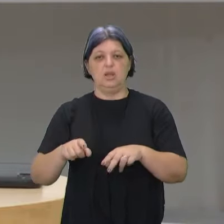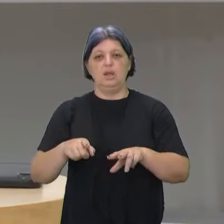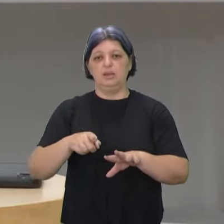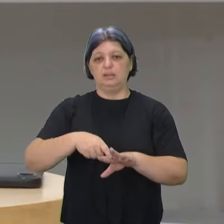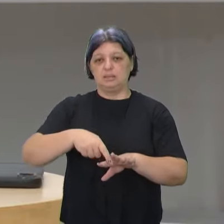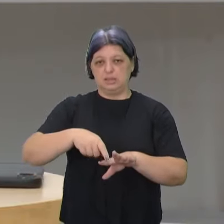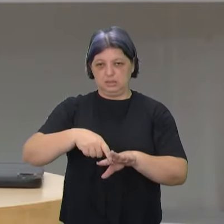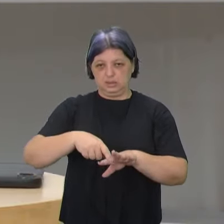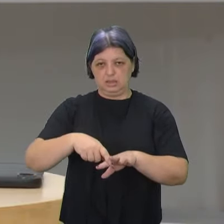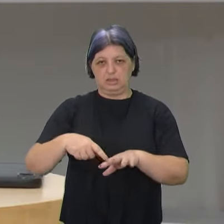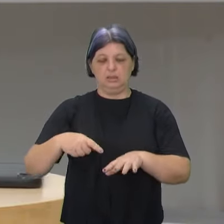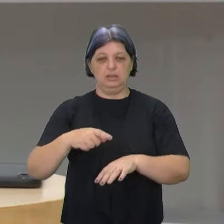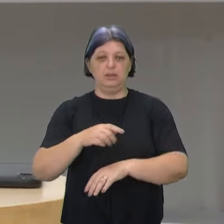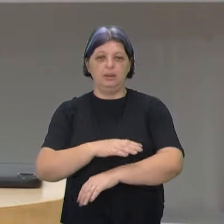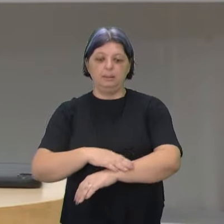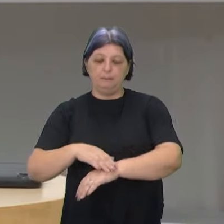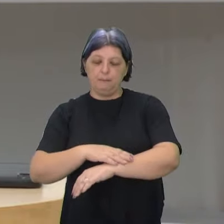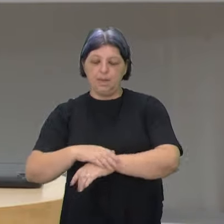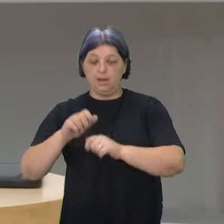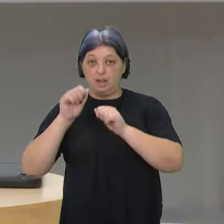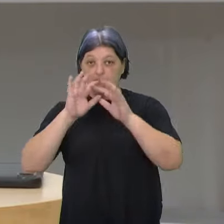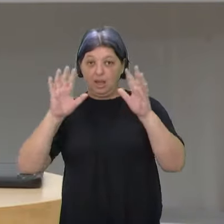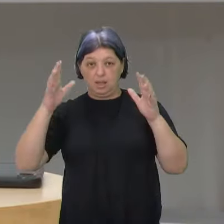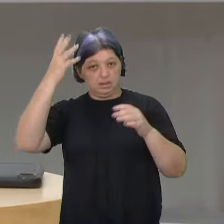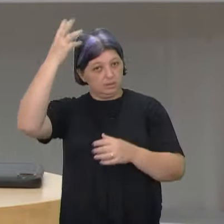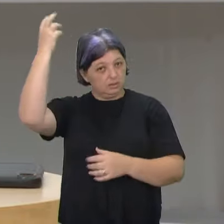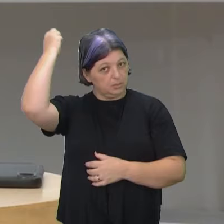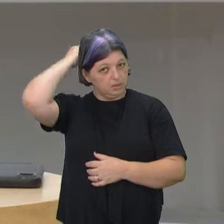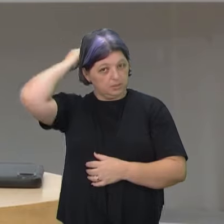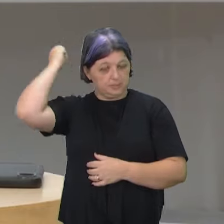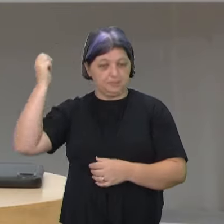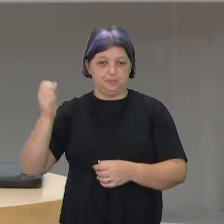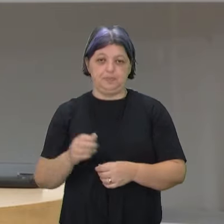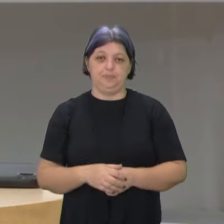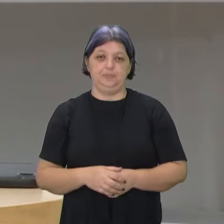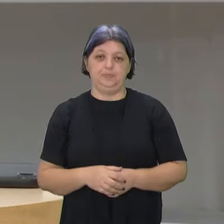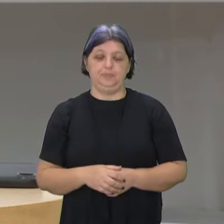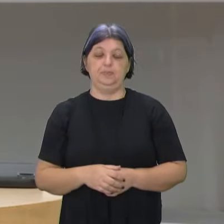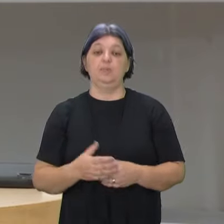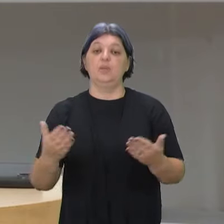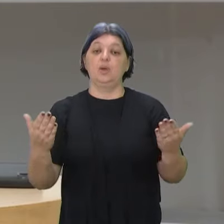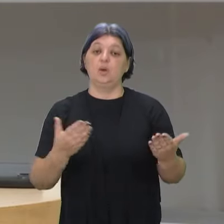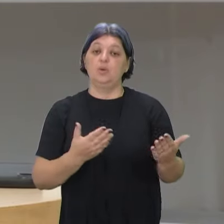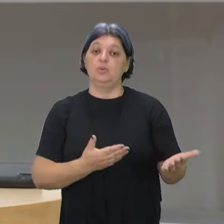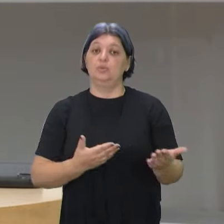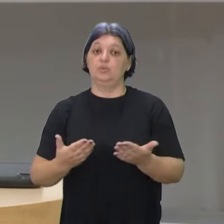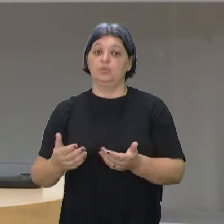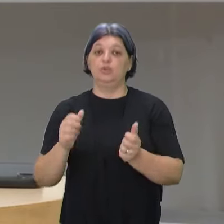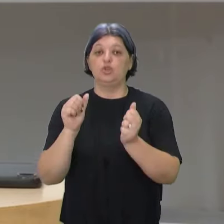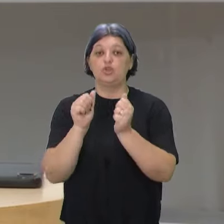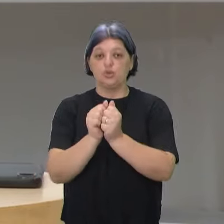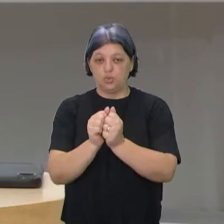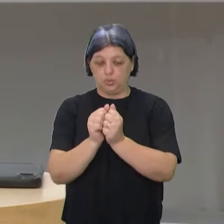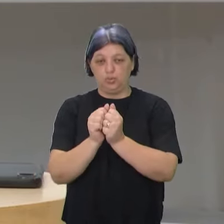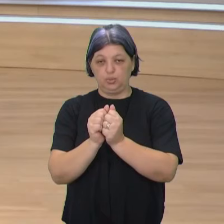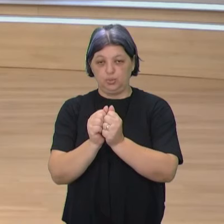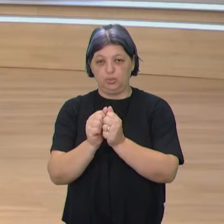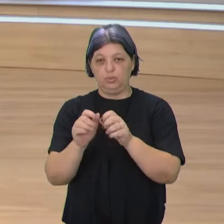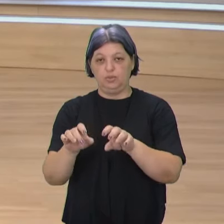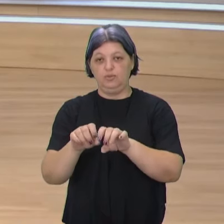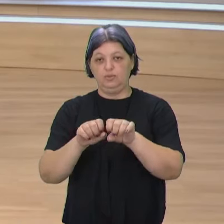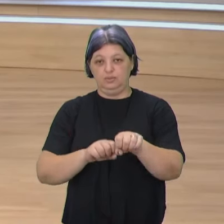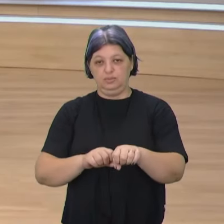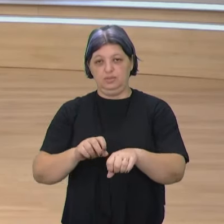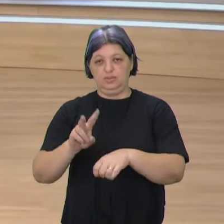pele clara e estou de rabo de cavalo. Eu vou apresentar essa formação aí para vocês hoje em conjunto com o formador